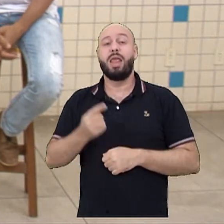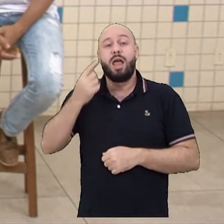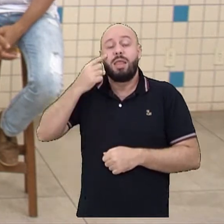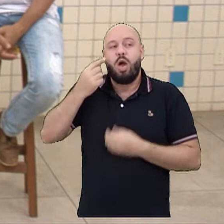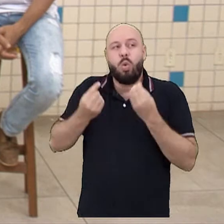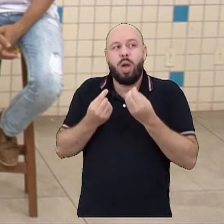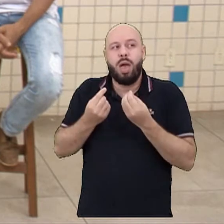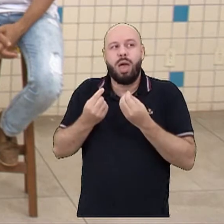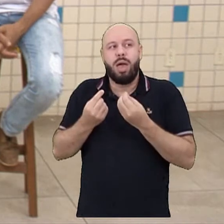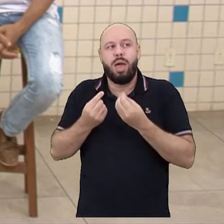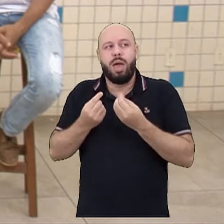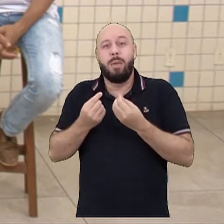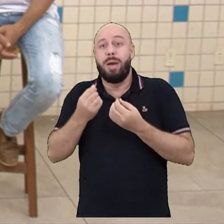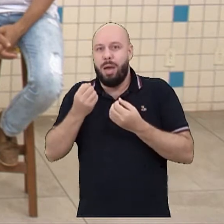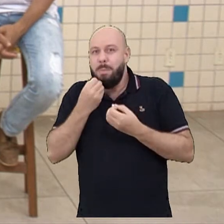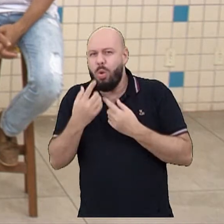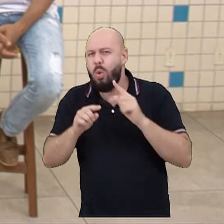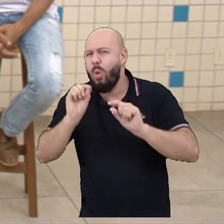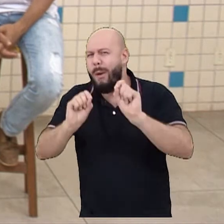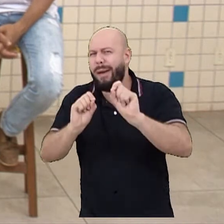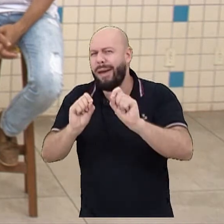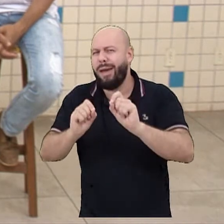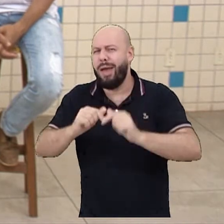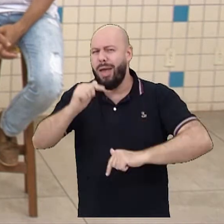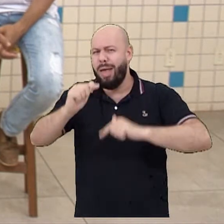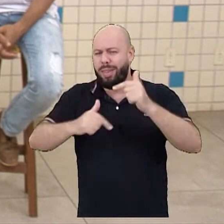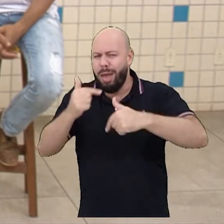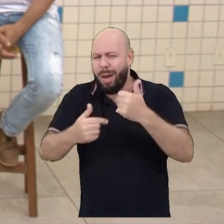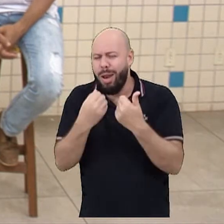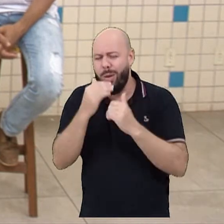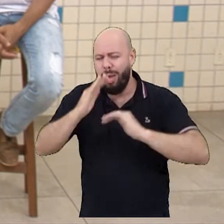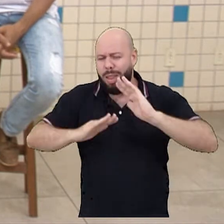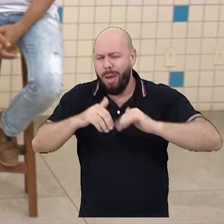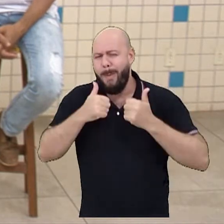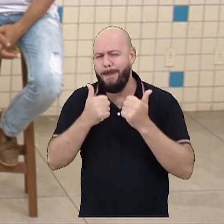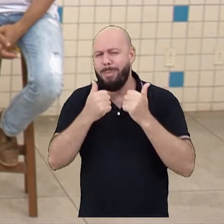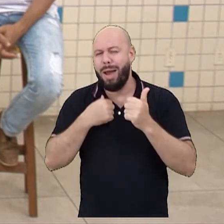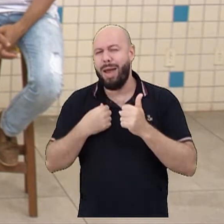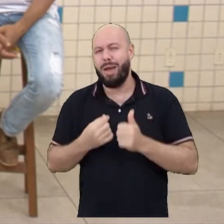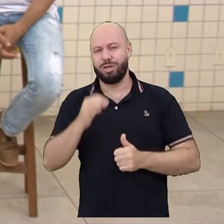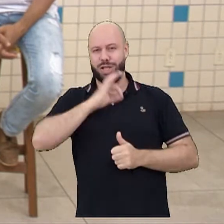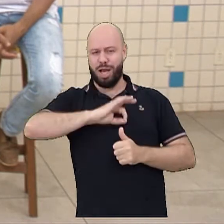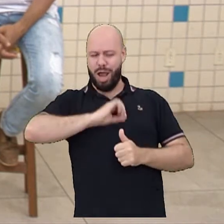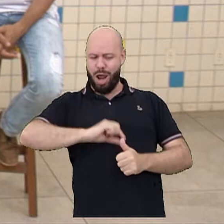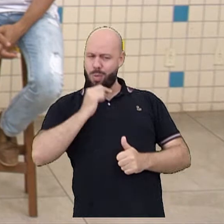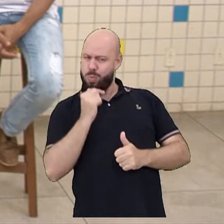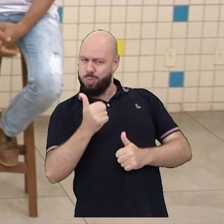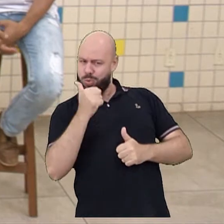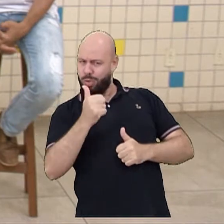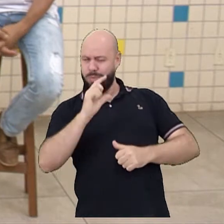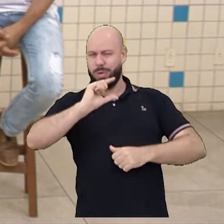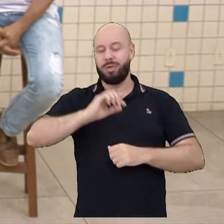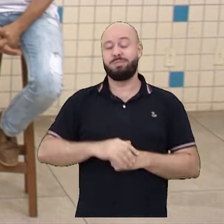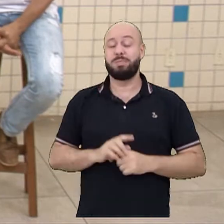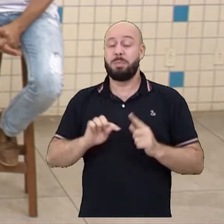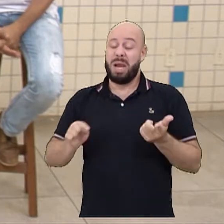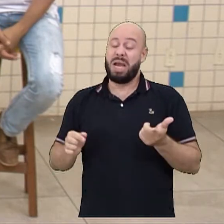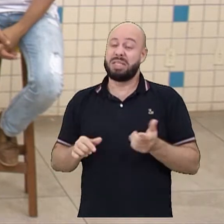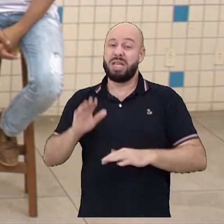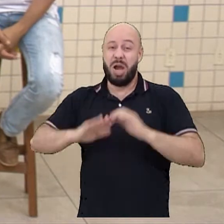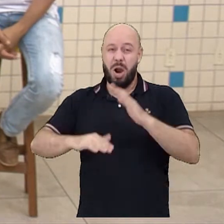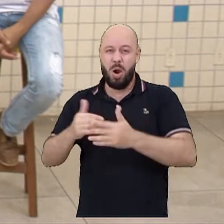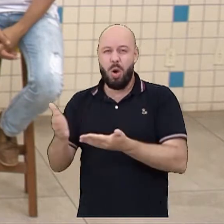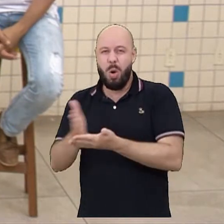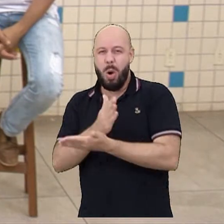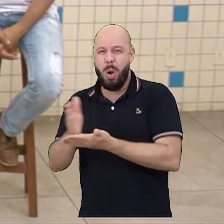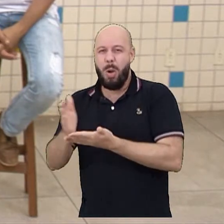oposição. Porque o legal seria você ter um trabalho interessante e um salário interessante também, né? Mas nesse caso não, o trabalho é